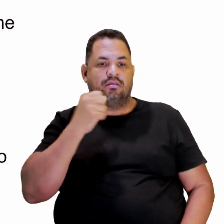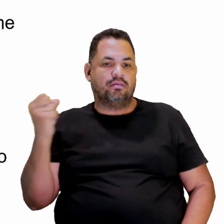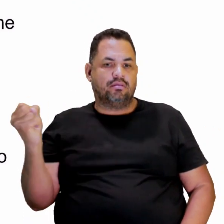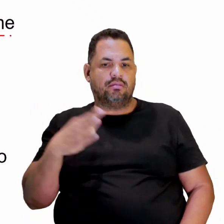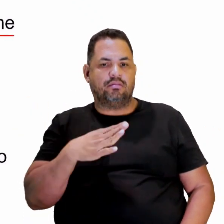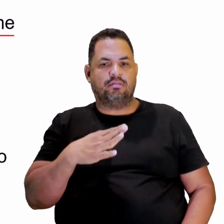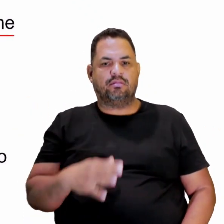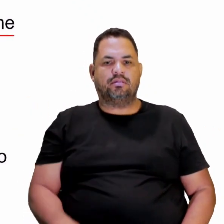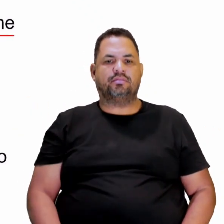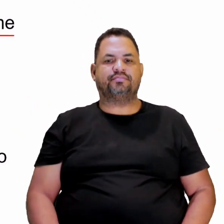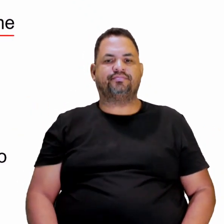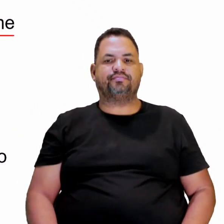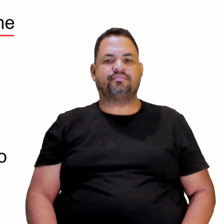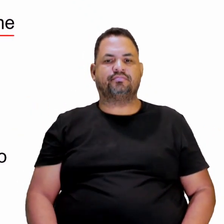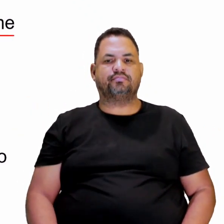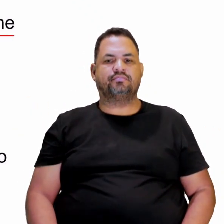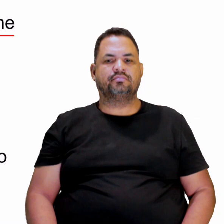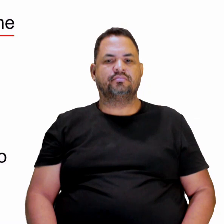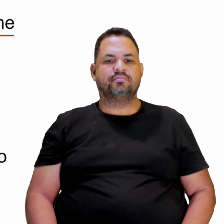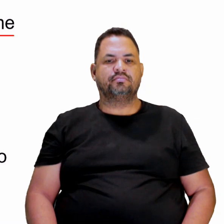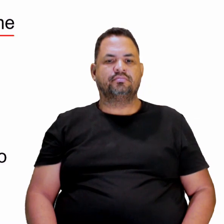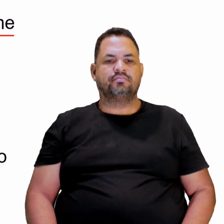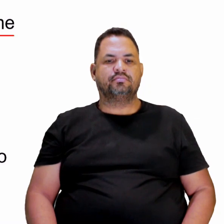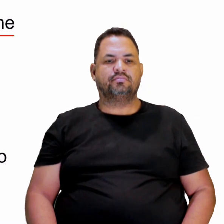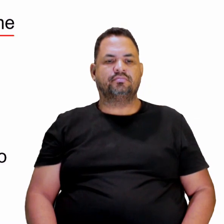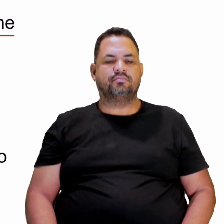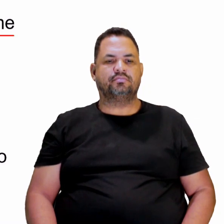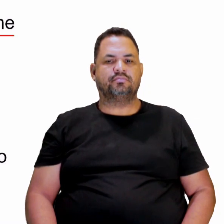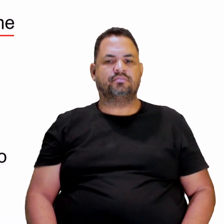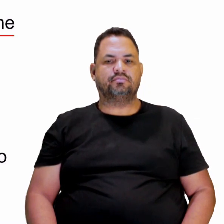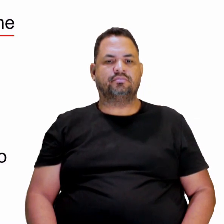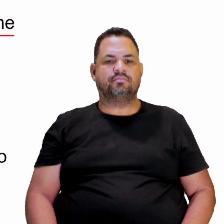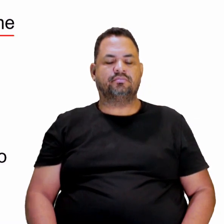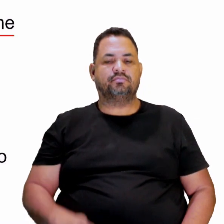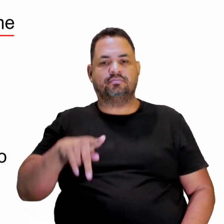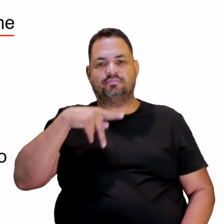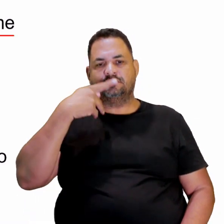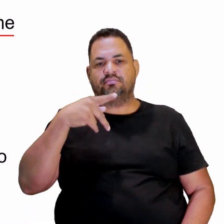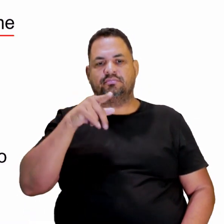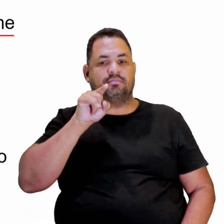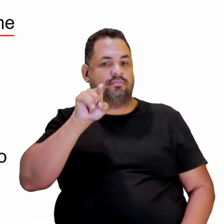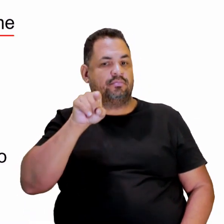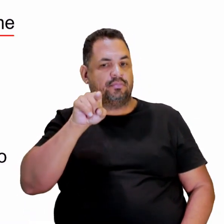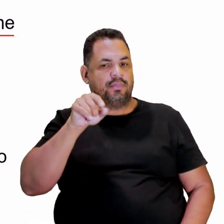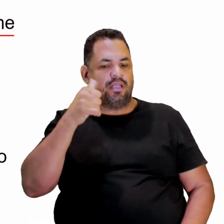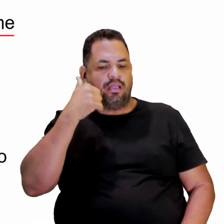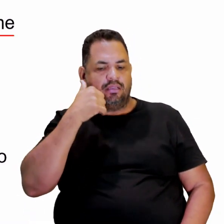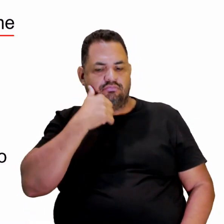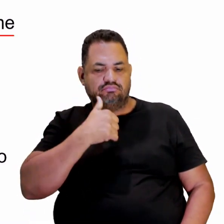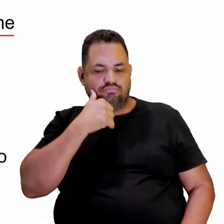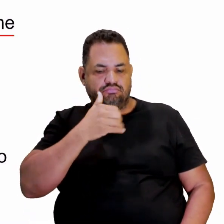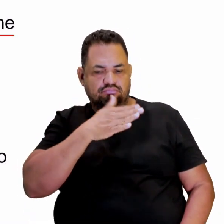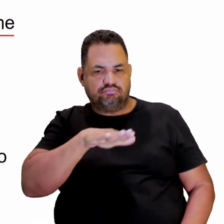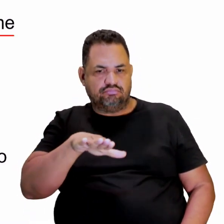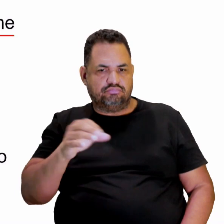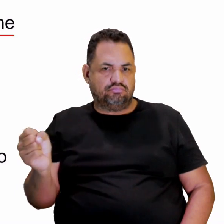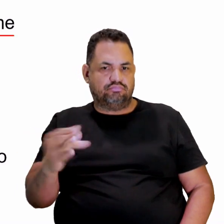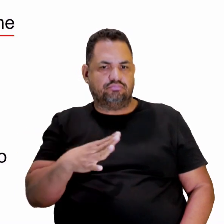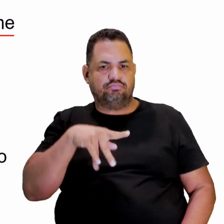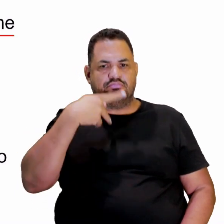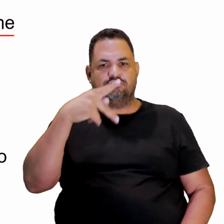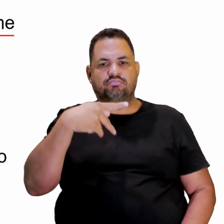brother sits next to me at school. Então, aqui, eu tô falando que aquela é uma garota e logo em seguida eu